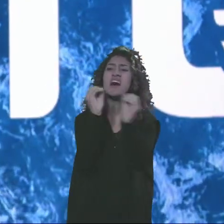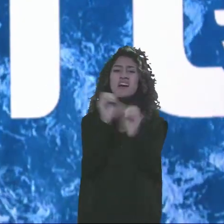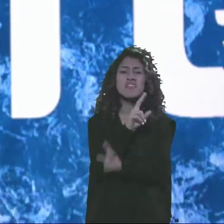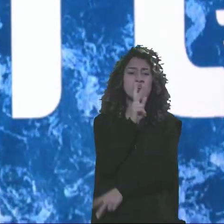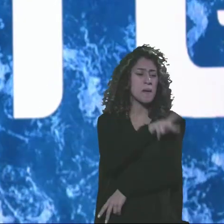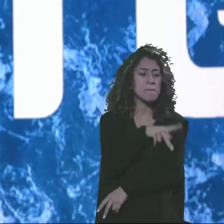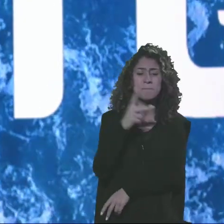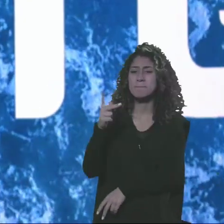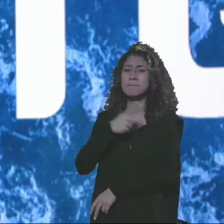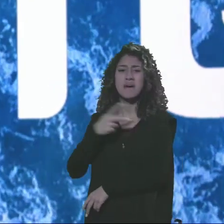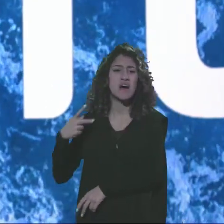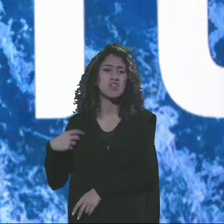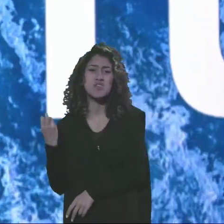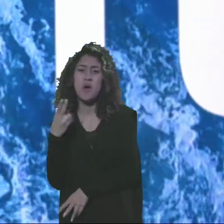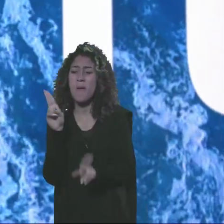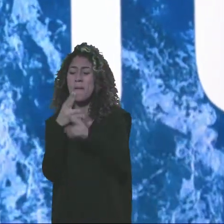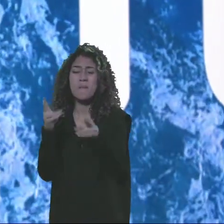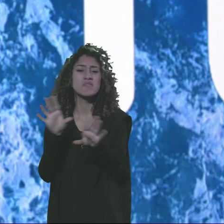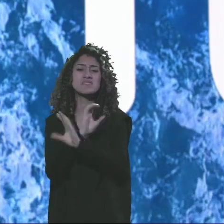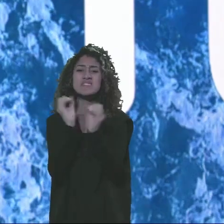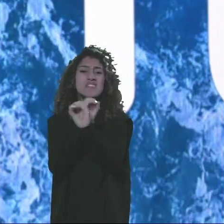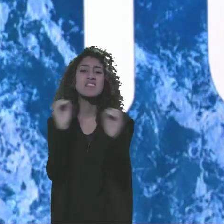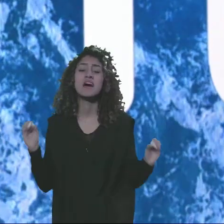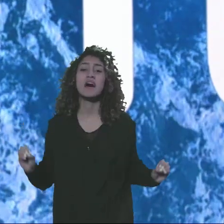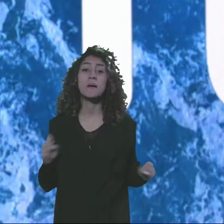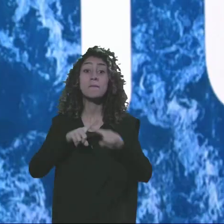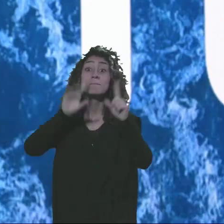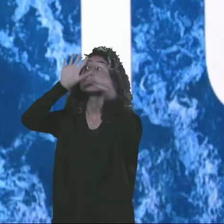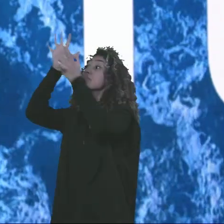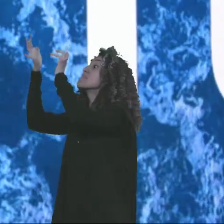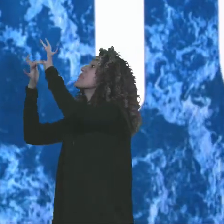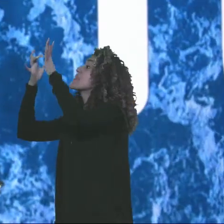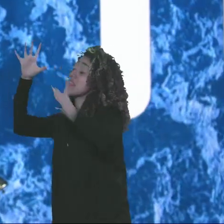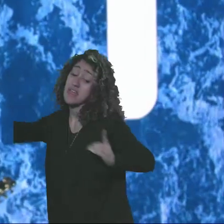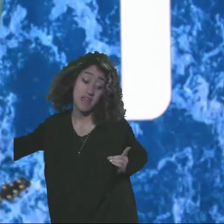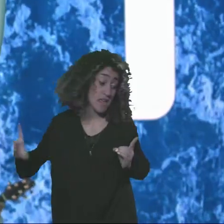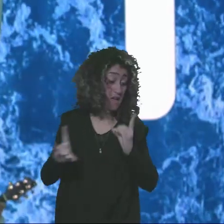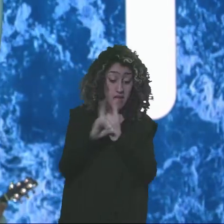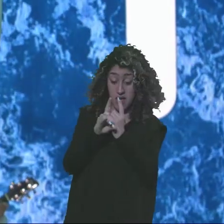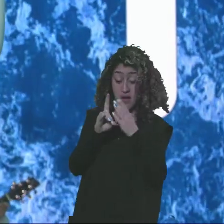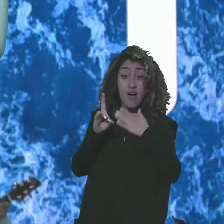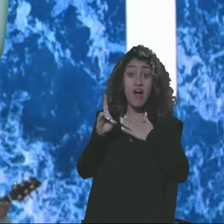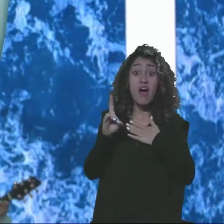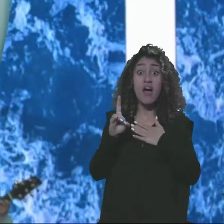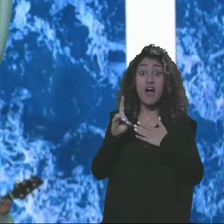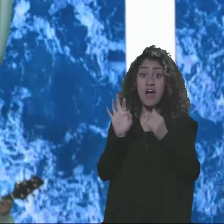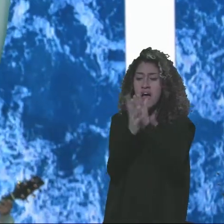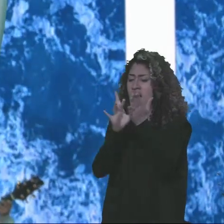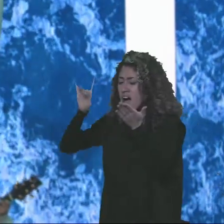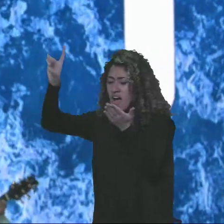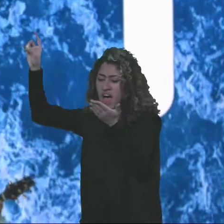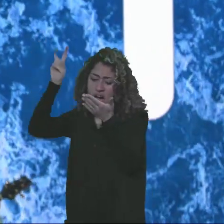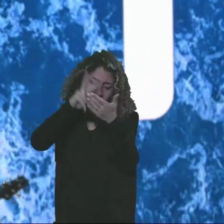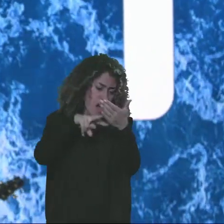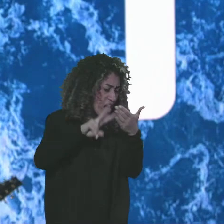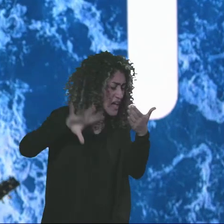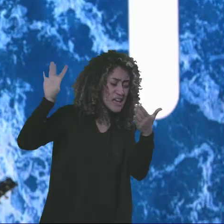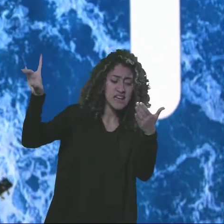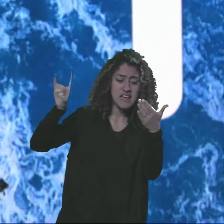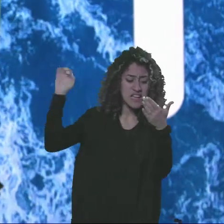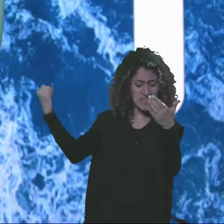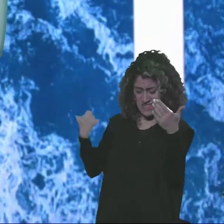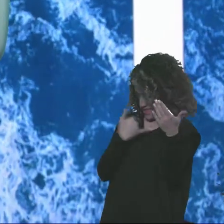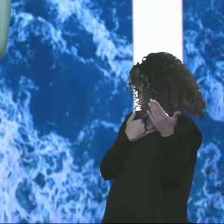ninguém, Jesus me visitou. Eu abri a Bíblia e Jesus começou a falar comigo, e eu me tornei outra